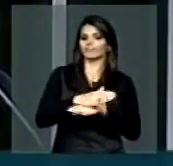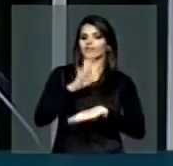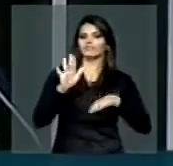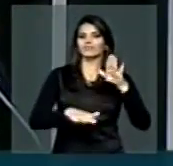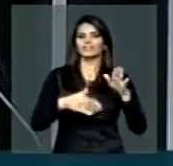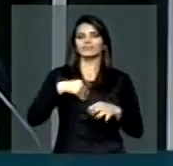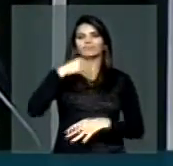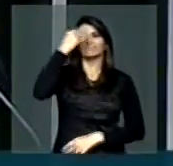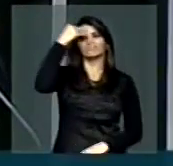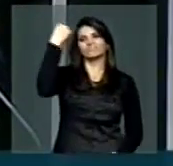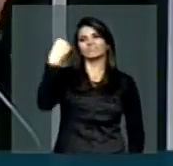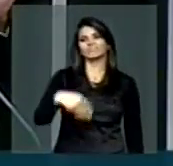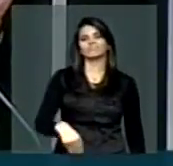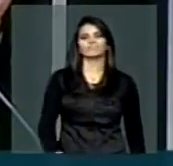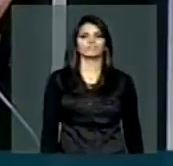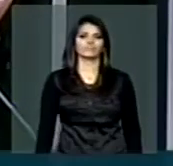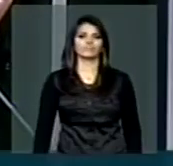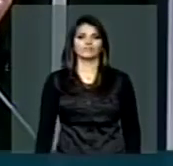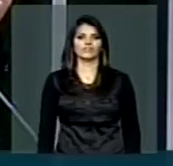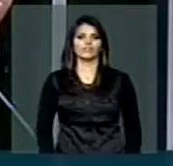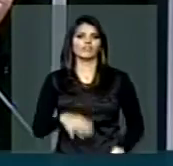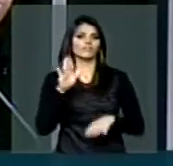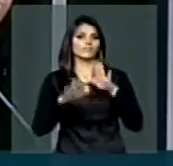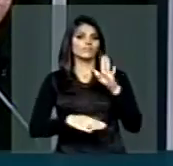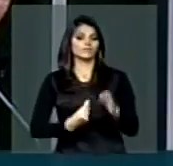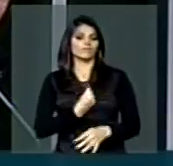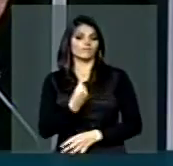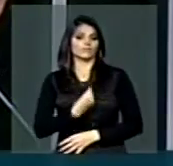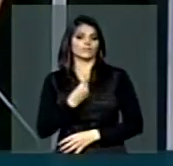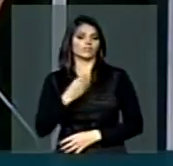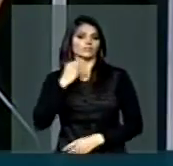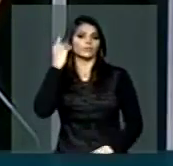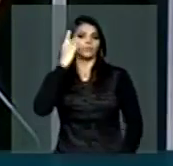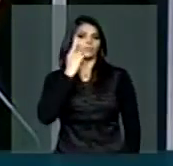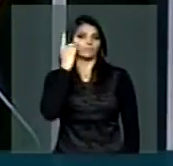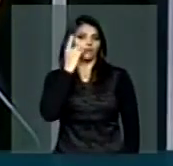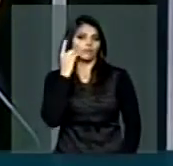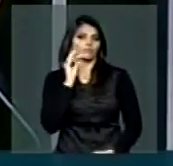a gente, às vezes a vida pública